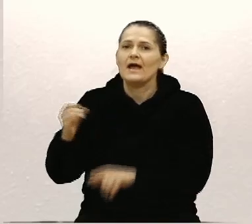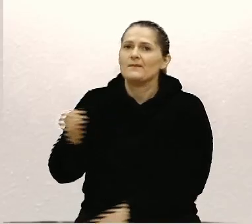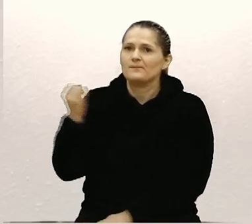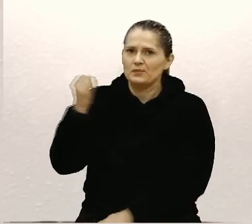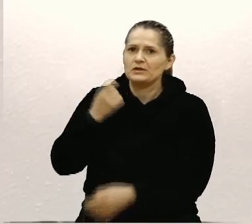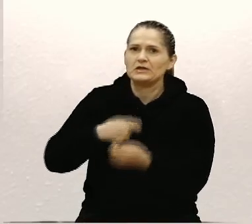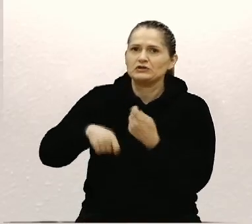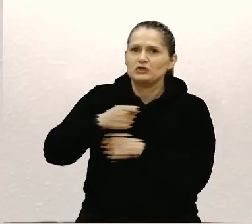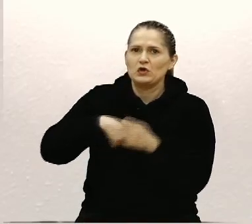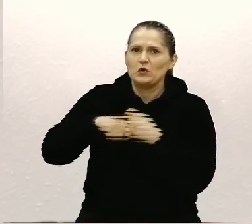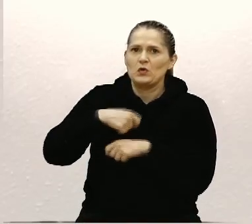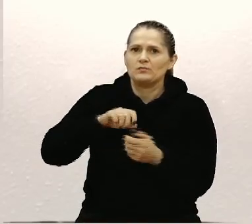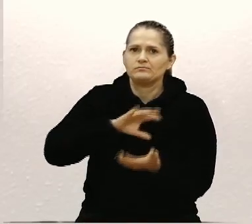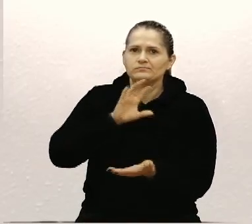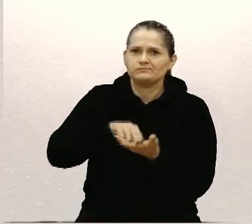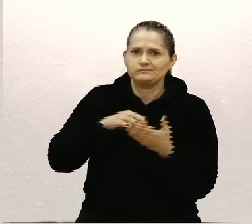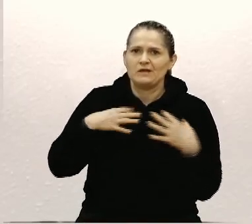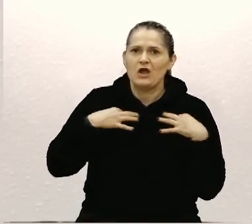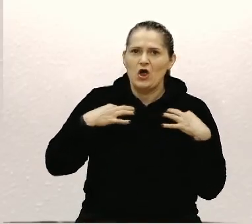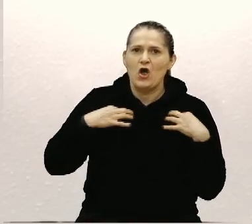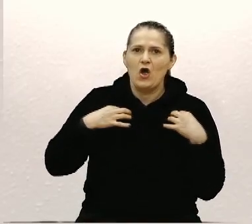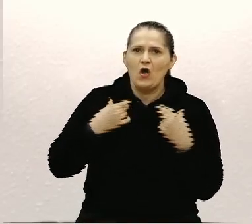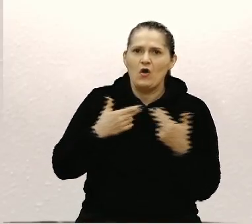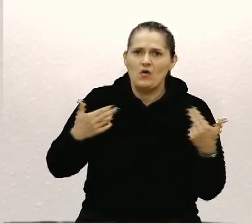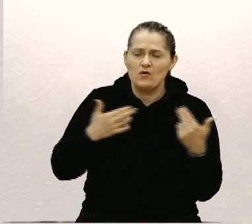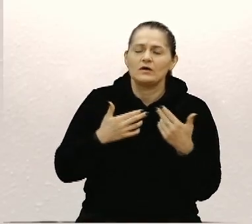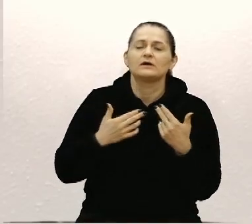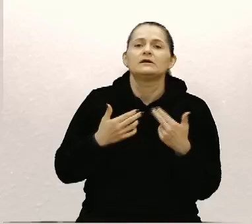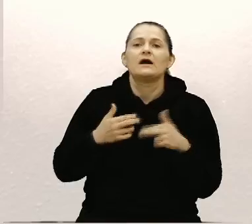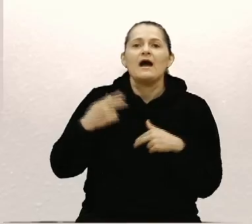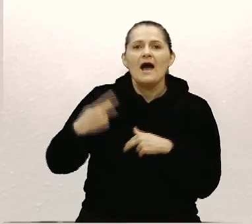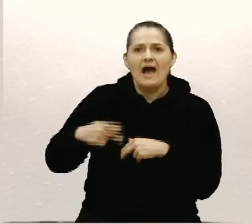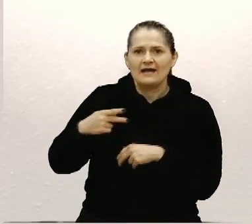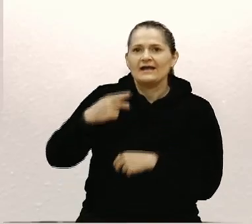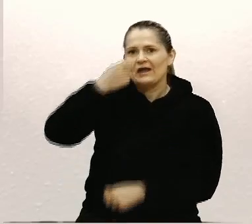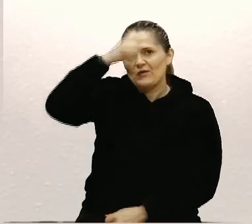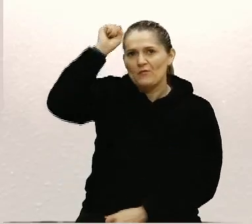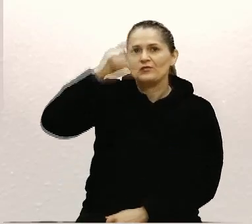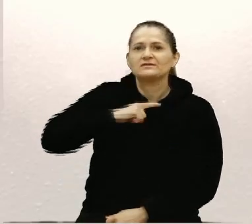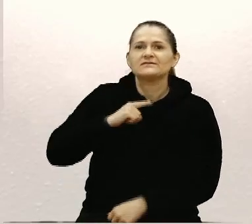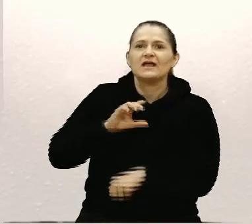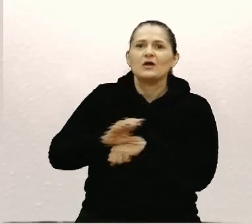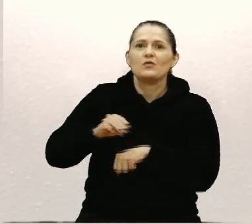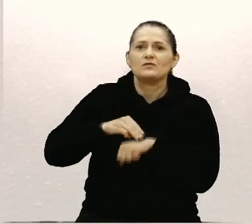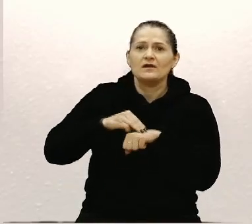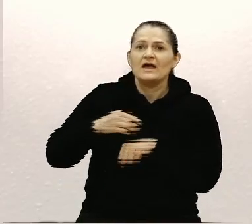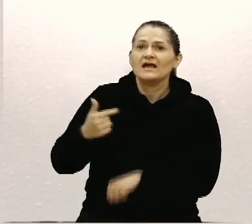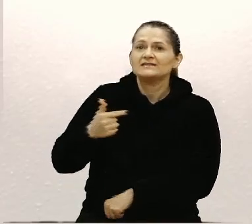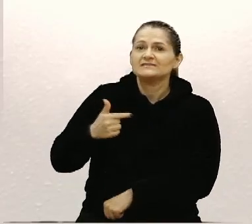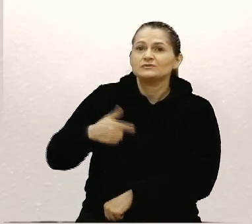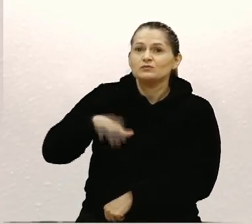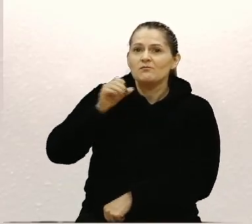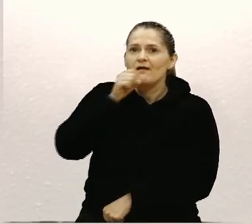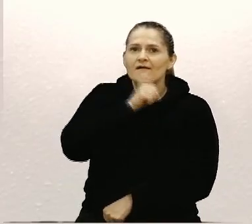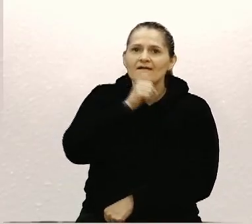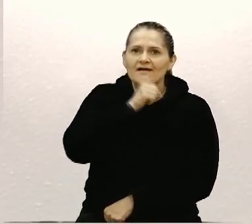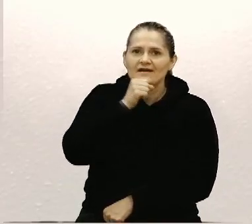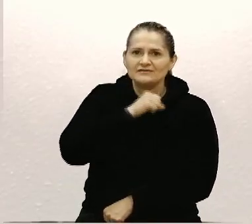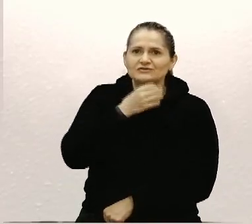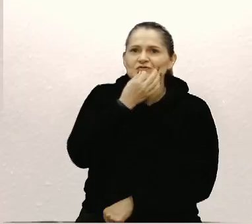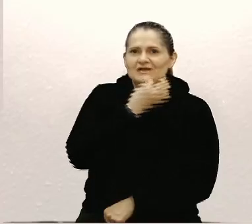Sul, abrigamos o segundo curso superior de moda mais antigo do país, da Universidade de Caxias do Sul, a